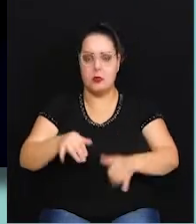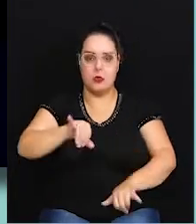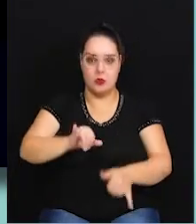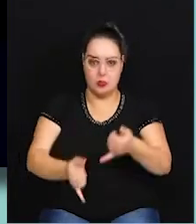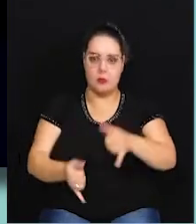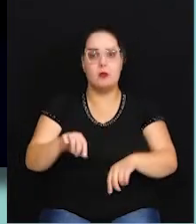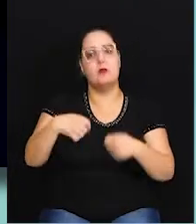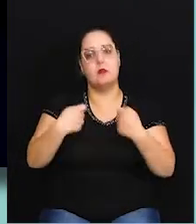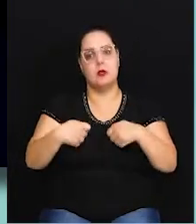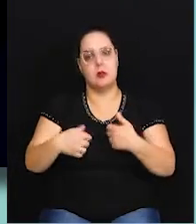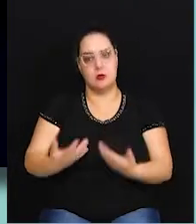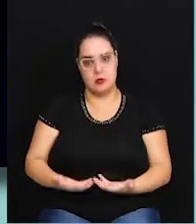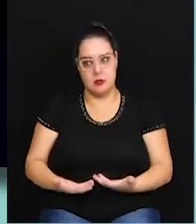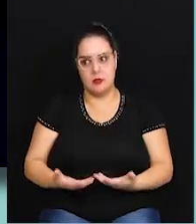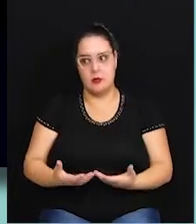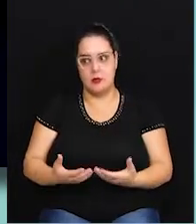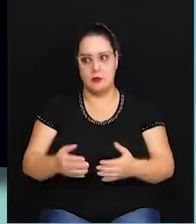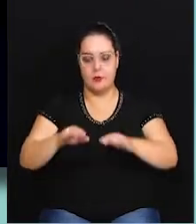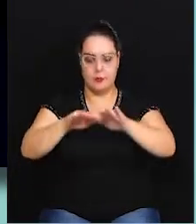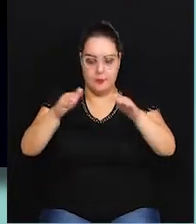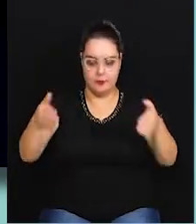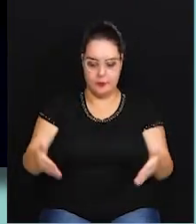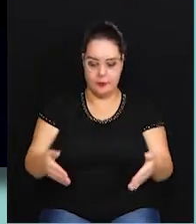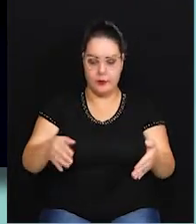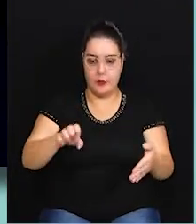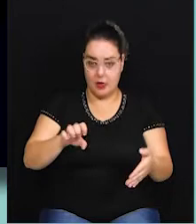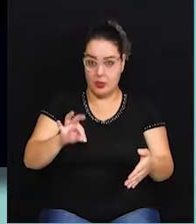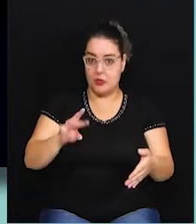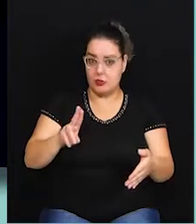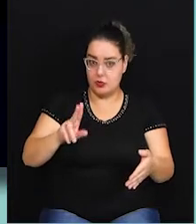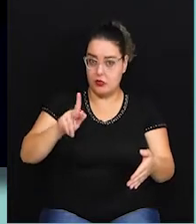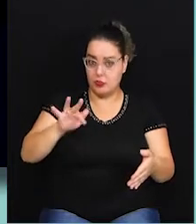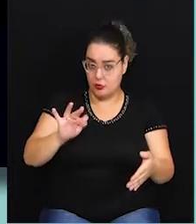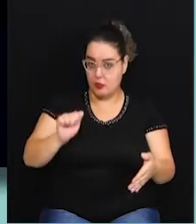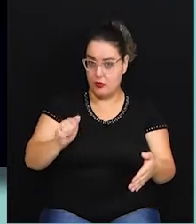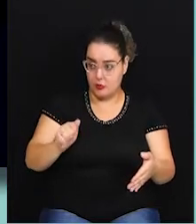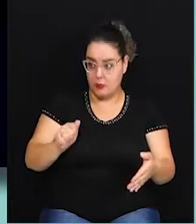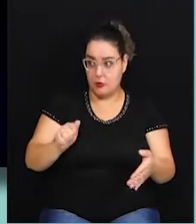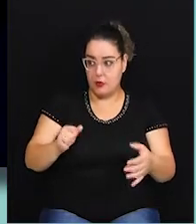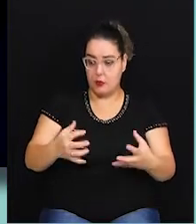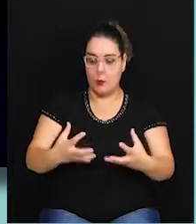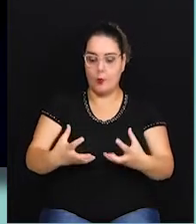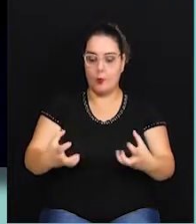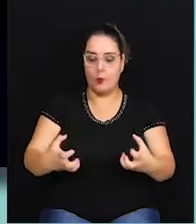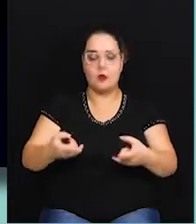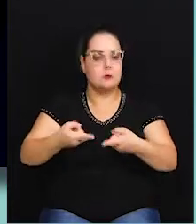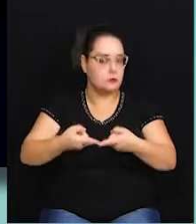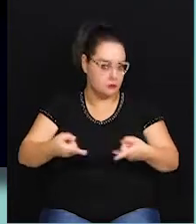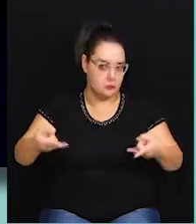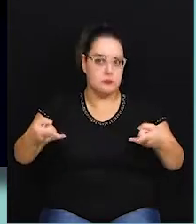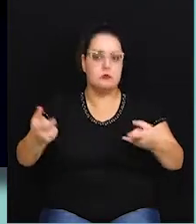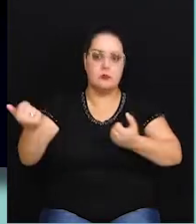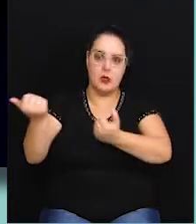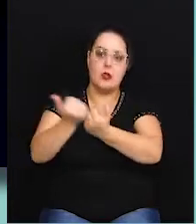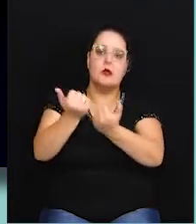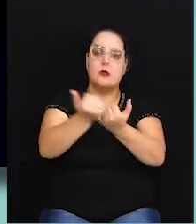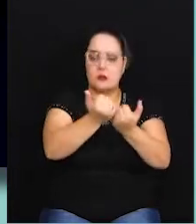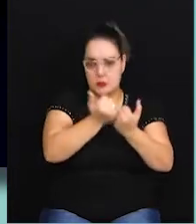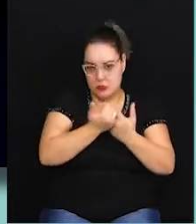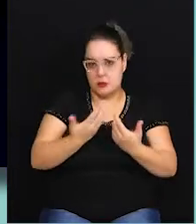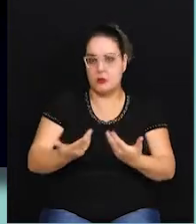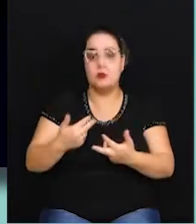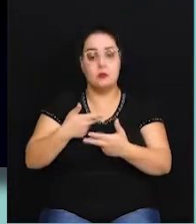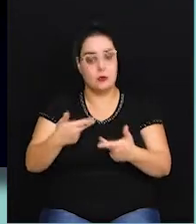químico, que é o necessário, e uma estufa para secagem, a gente já teria o material absorvente no mínimo para